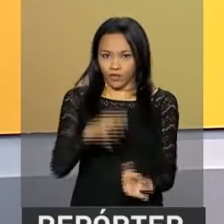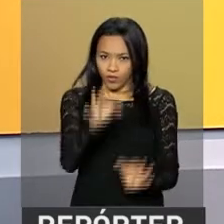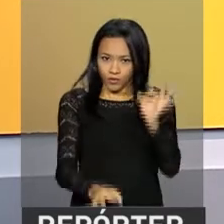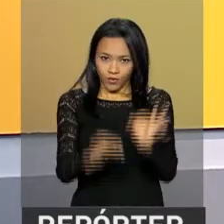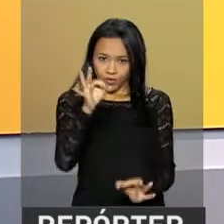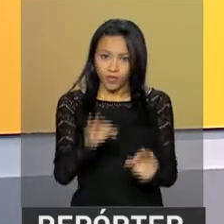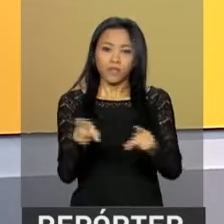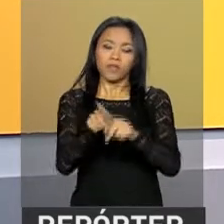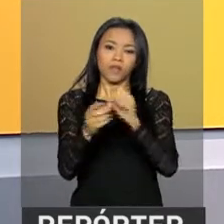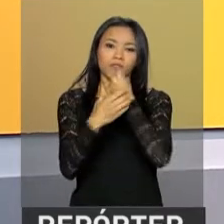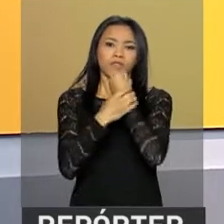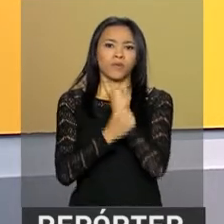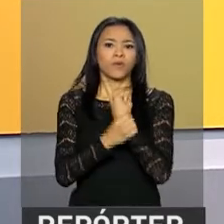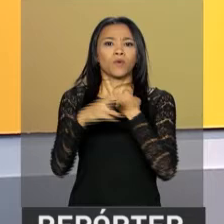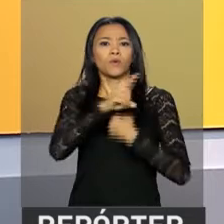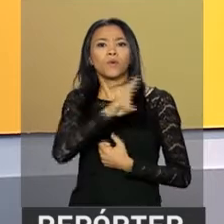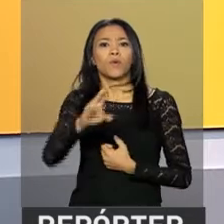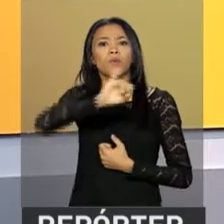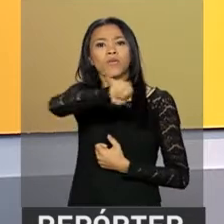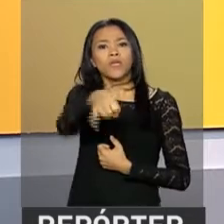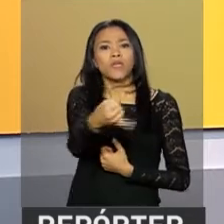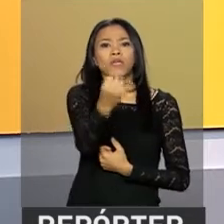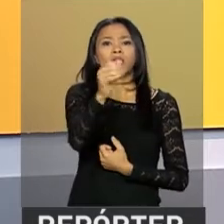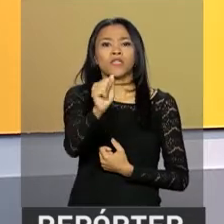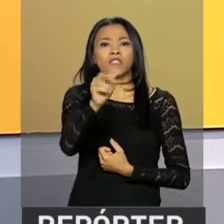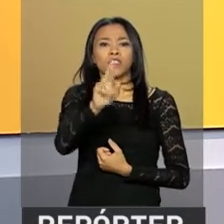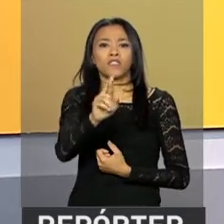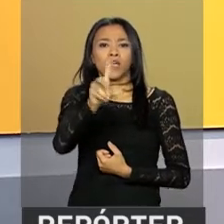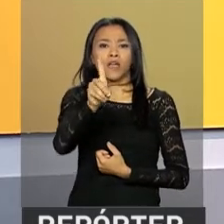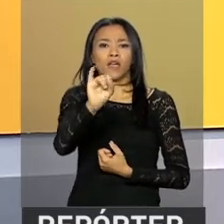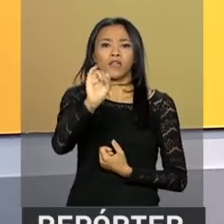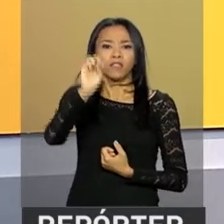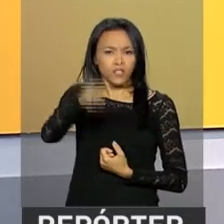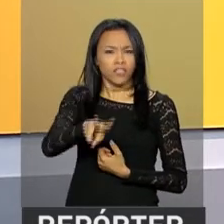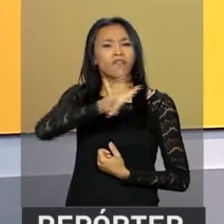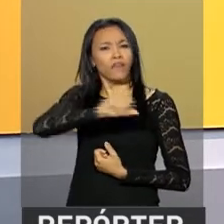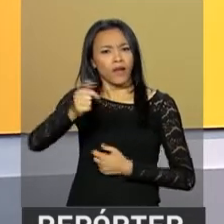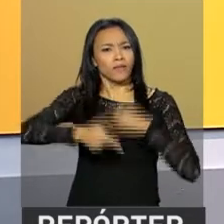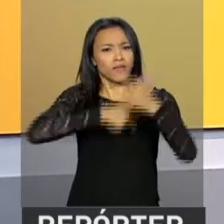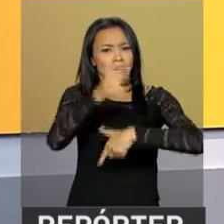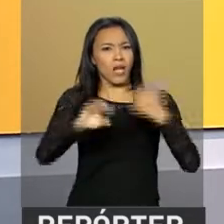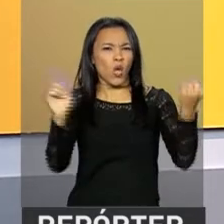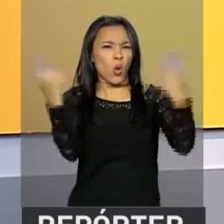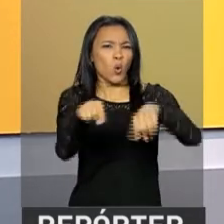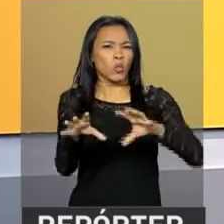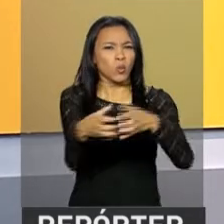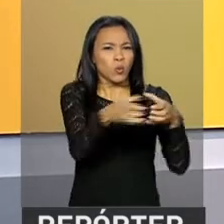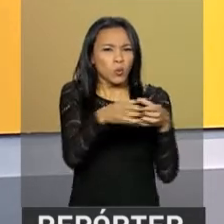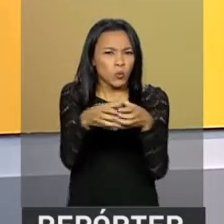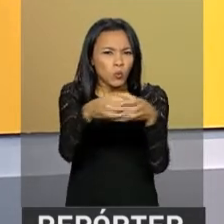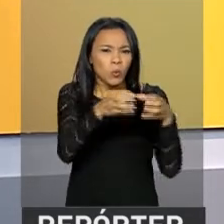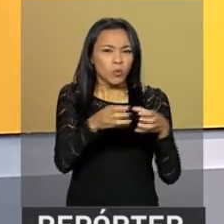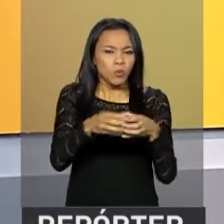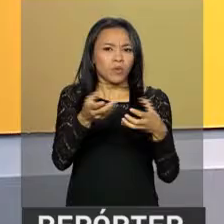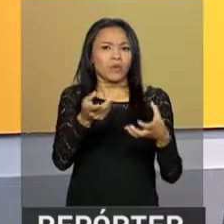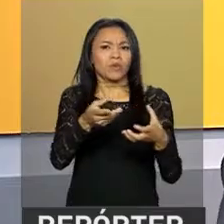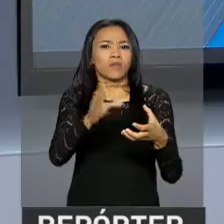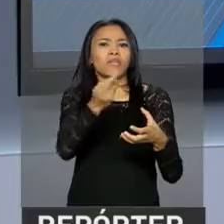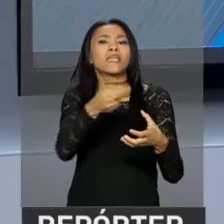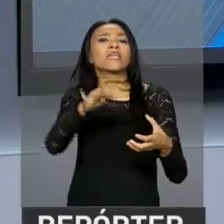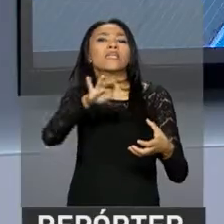pública torquato jardim garantiu que vai trabalhar contra o crime organizado e pela dignidade humana